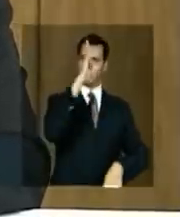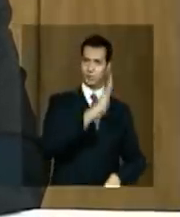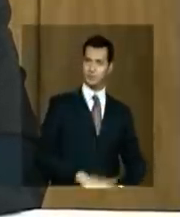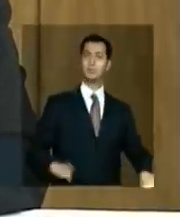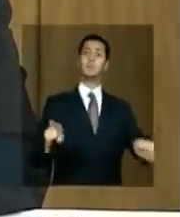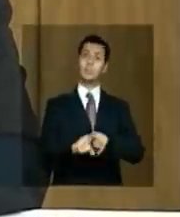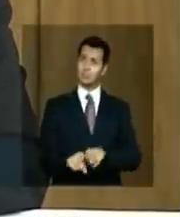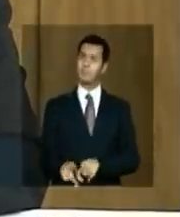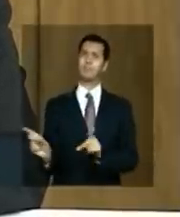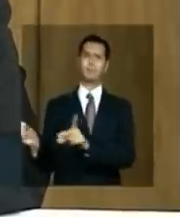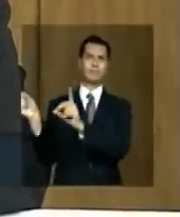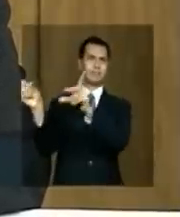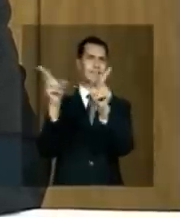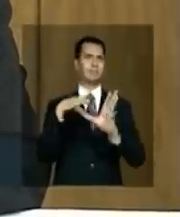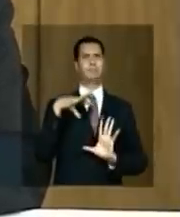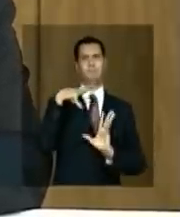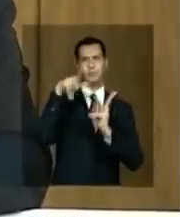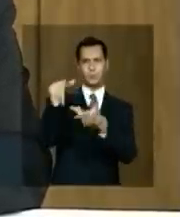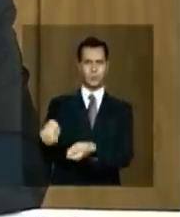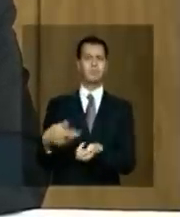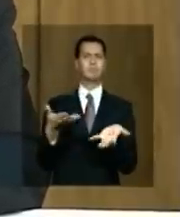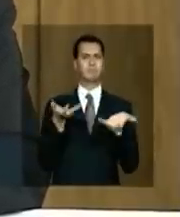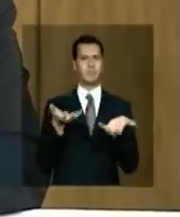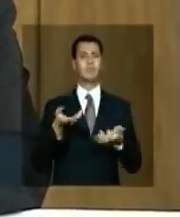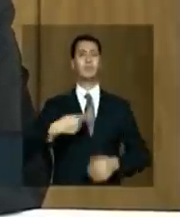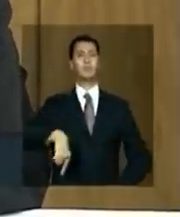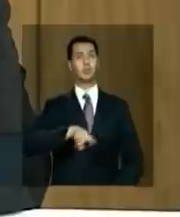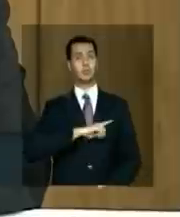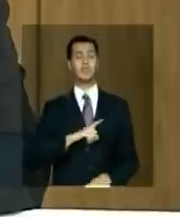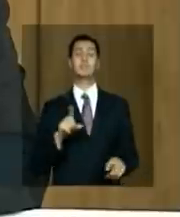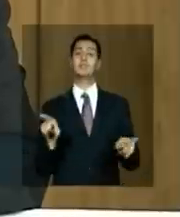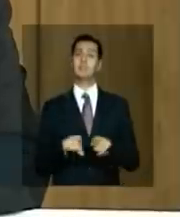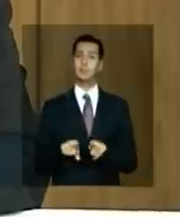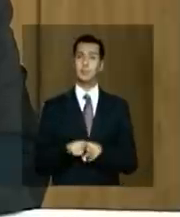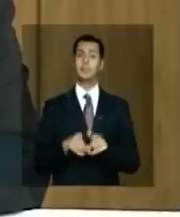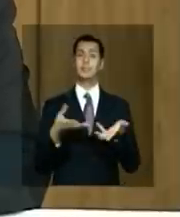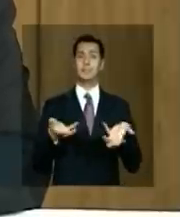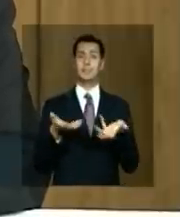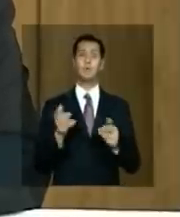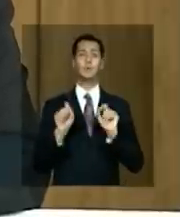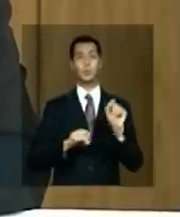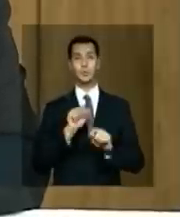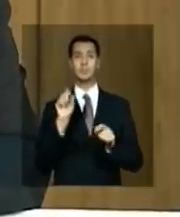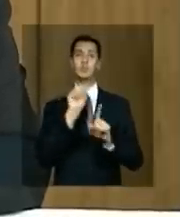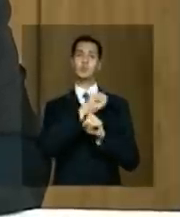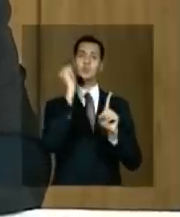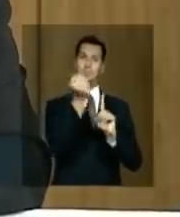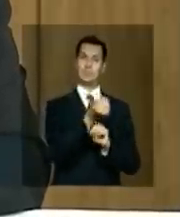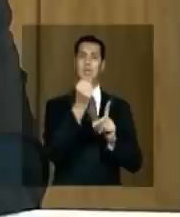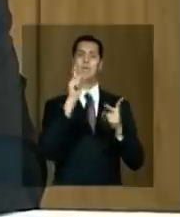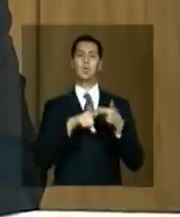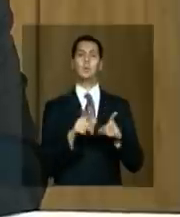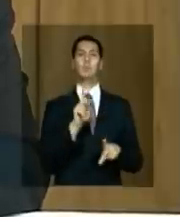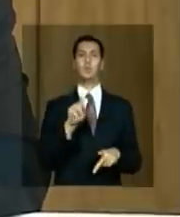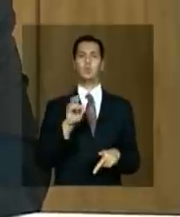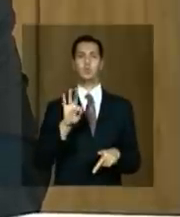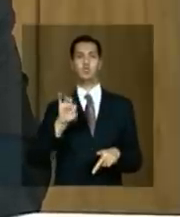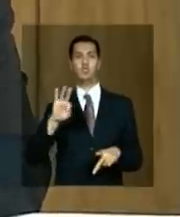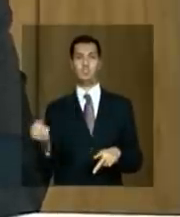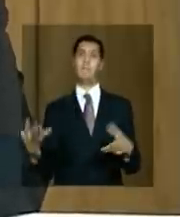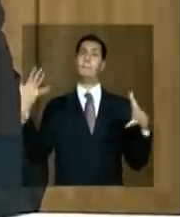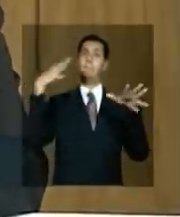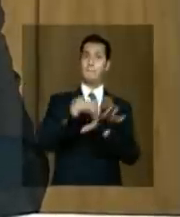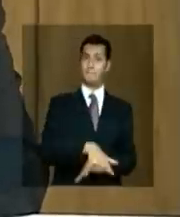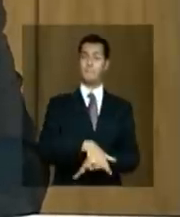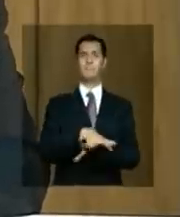exportações do nosso país nós estamos garantindo a inclusão social e produtiva não é de milhares é de